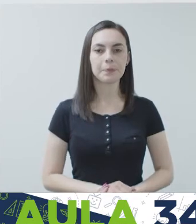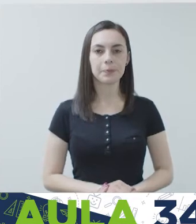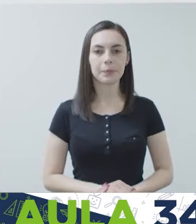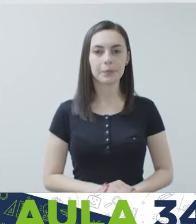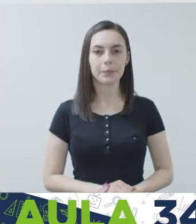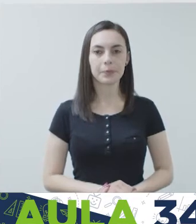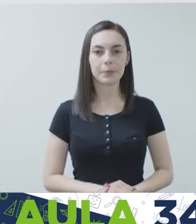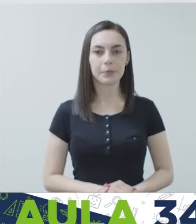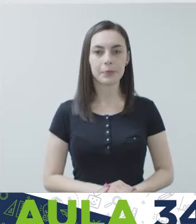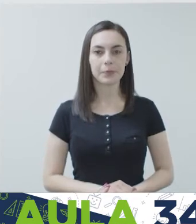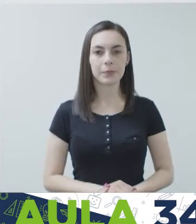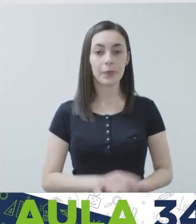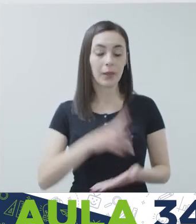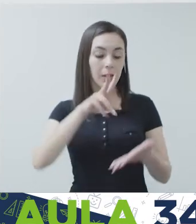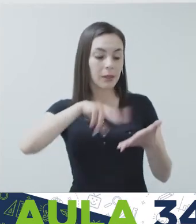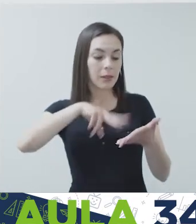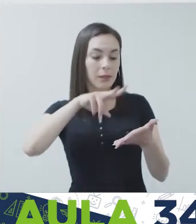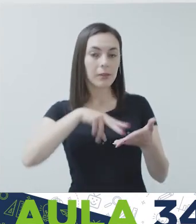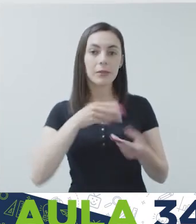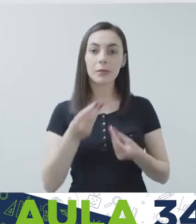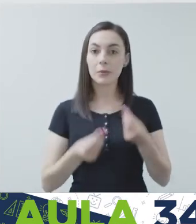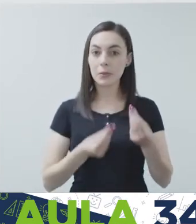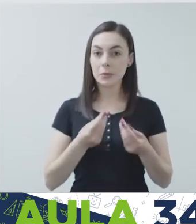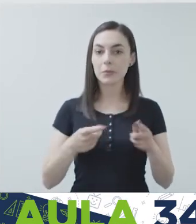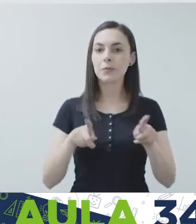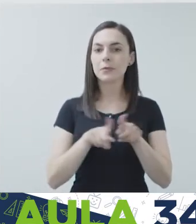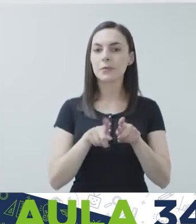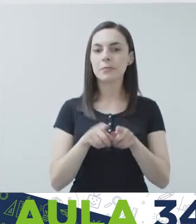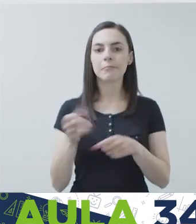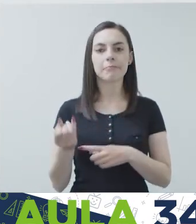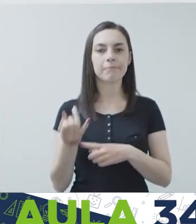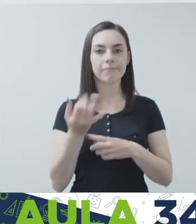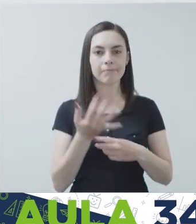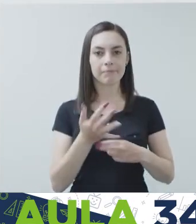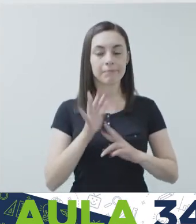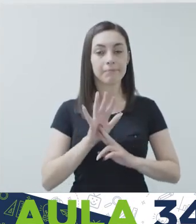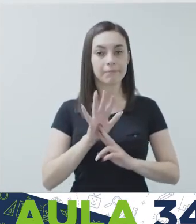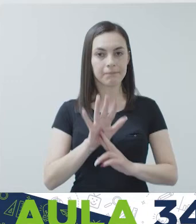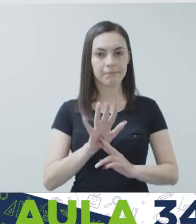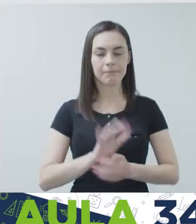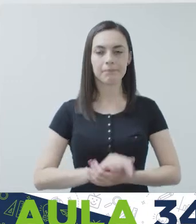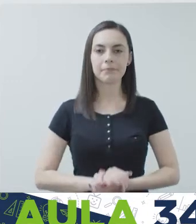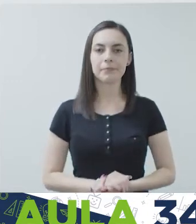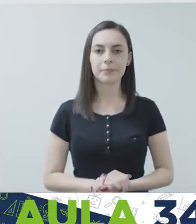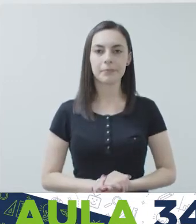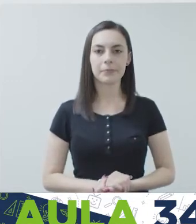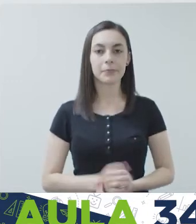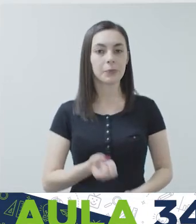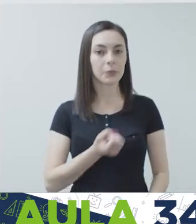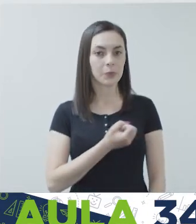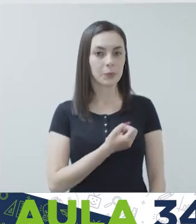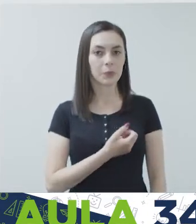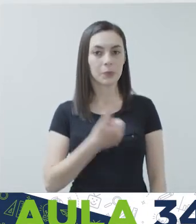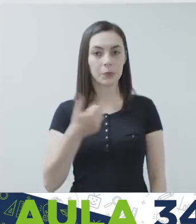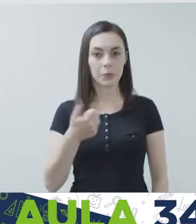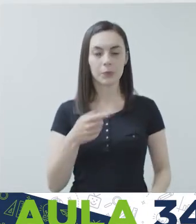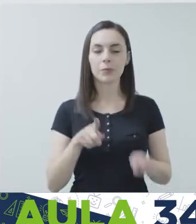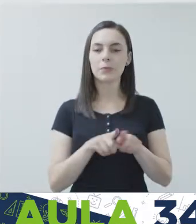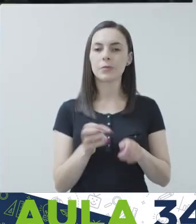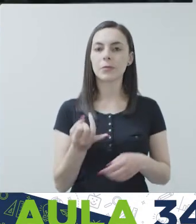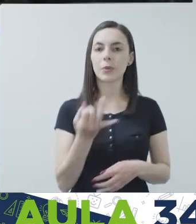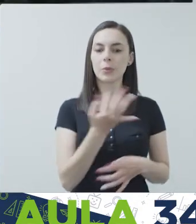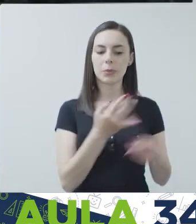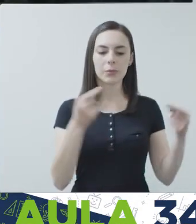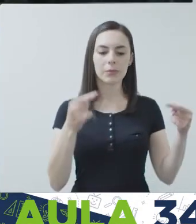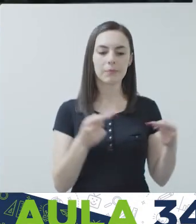Como nós lemos e a quantidade que ele representa. Número 1 e a quantidade que representa.